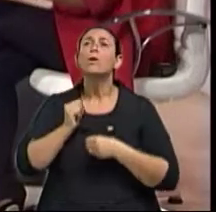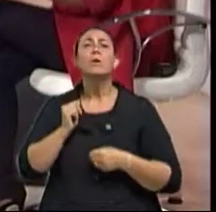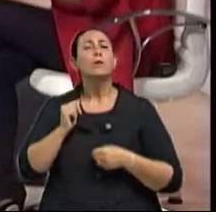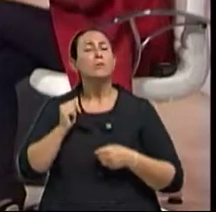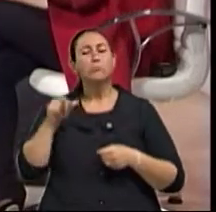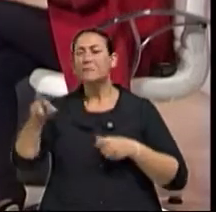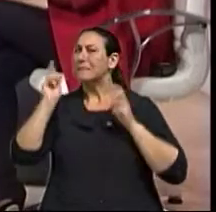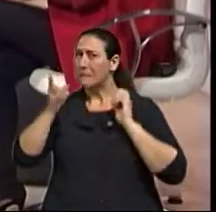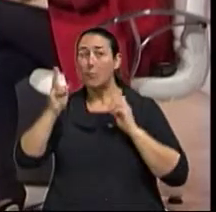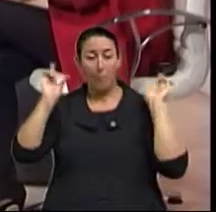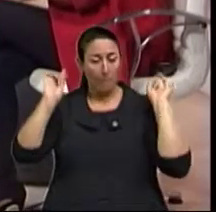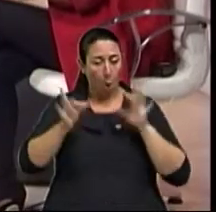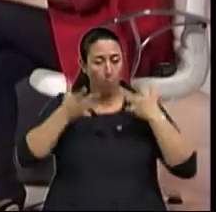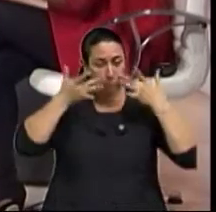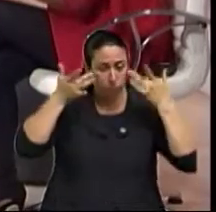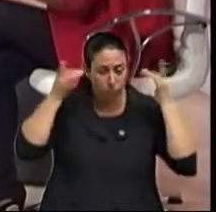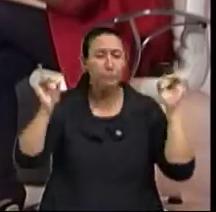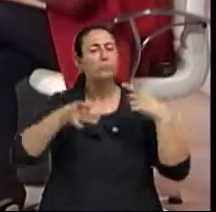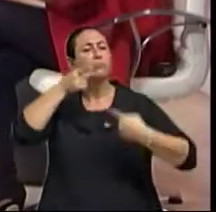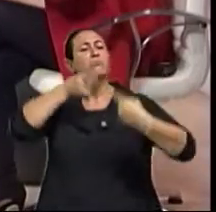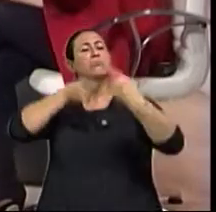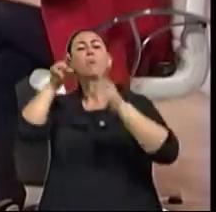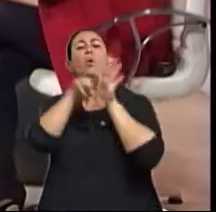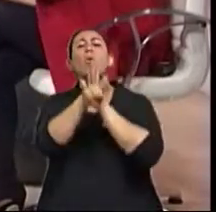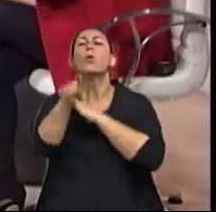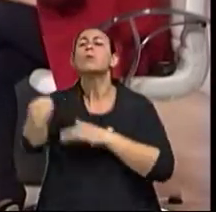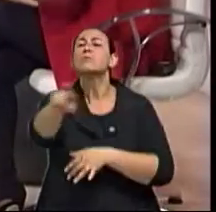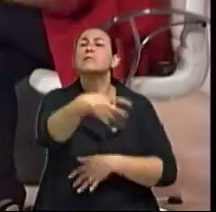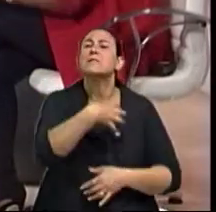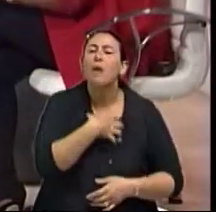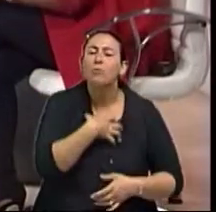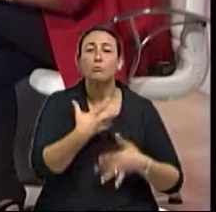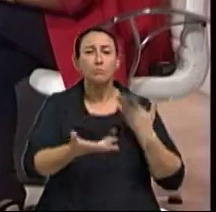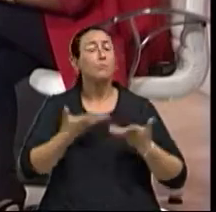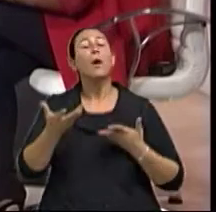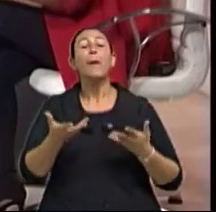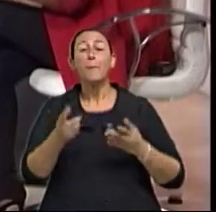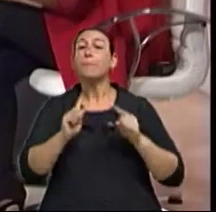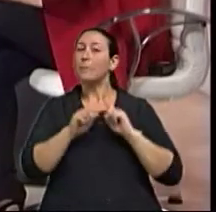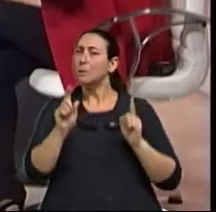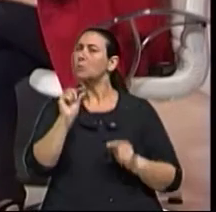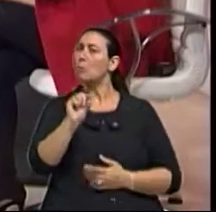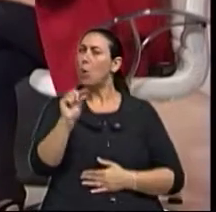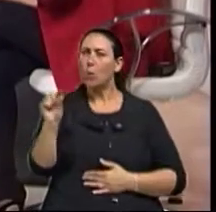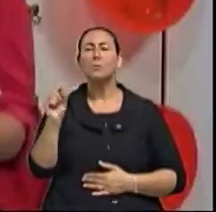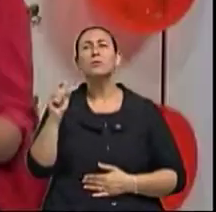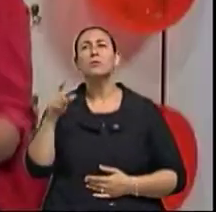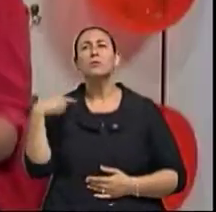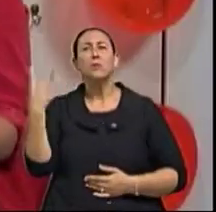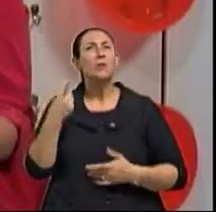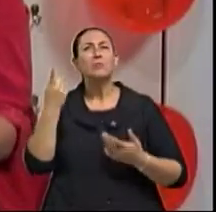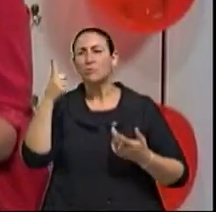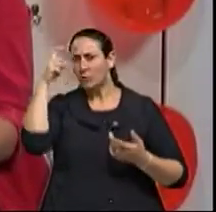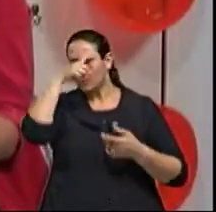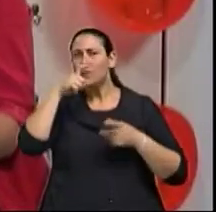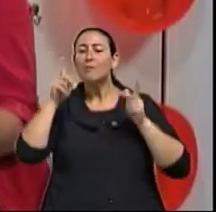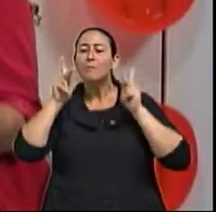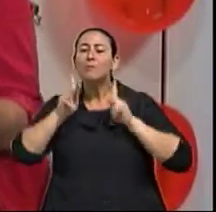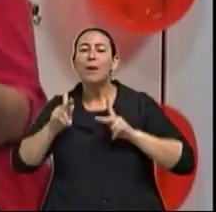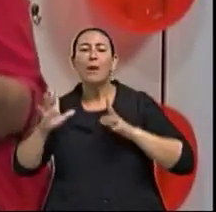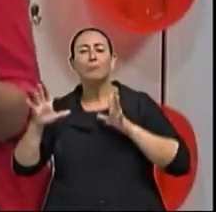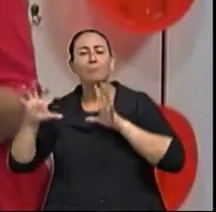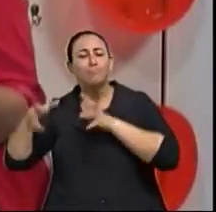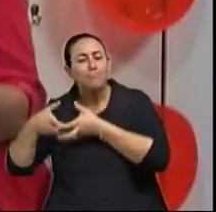com quem está institucionalizado. Quer dizer, mas ainda são poucos que fazem isso, que trazem a arte uhum. para dentro também da